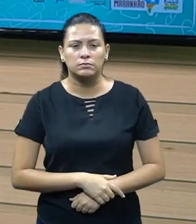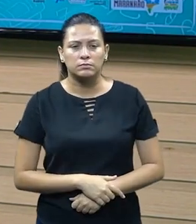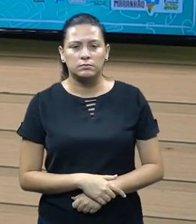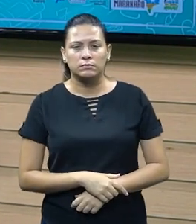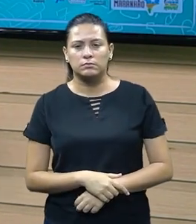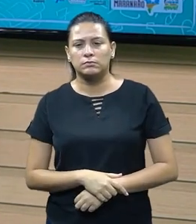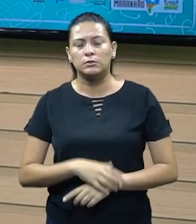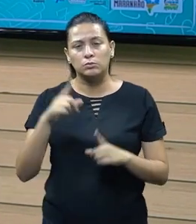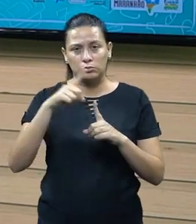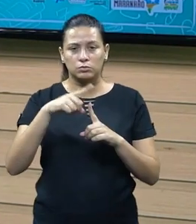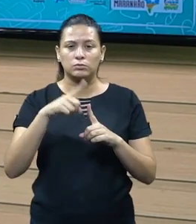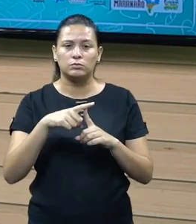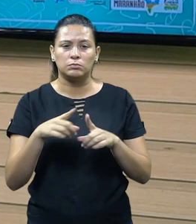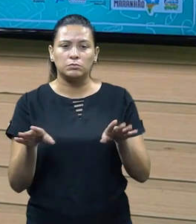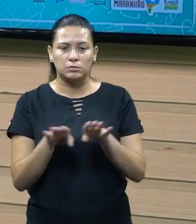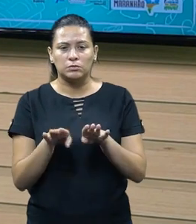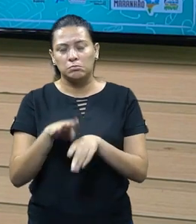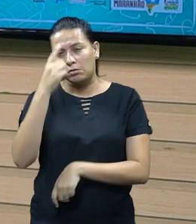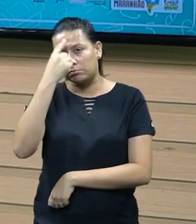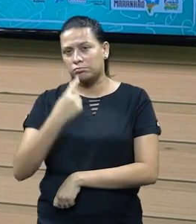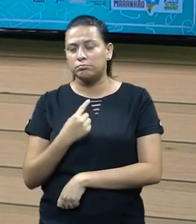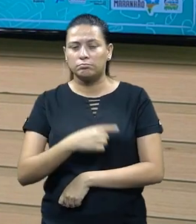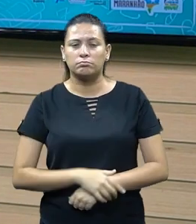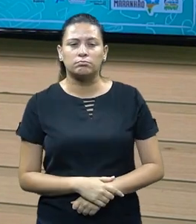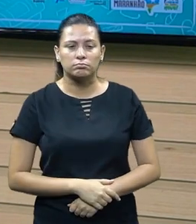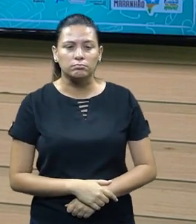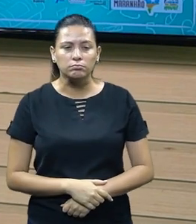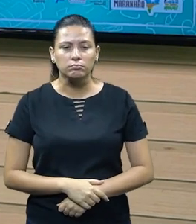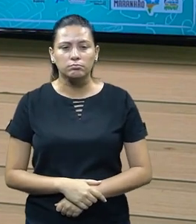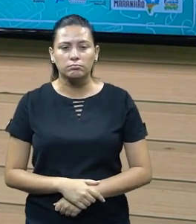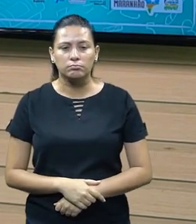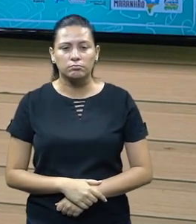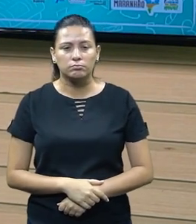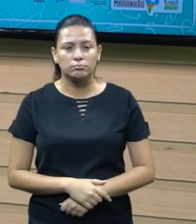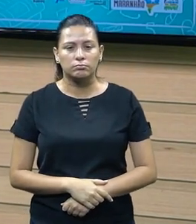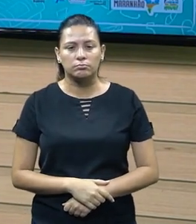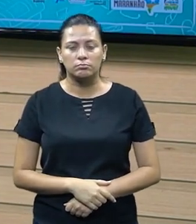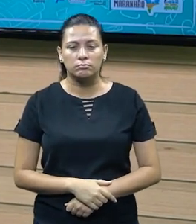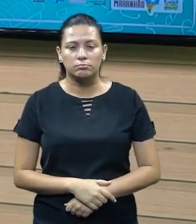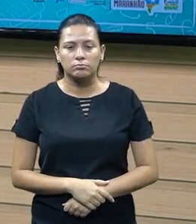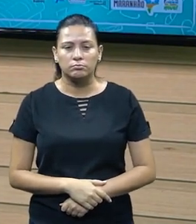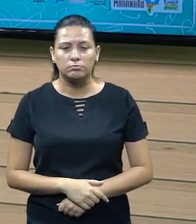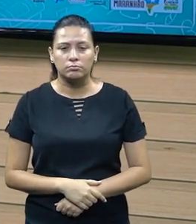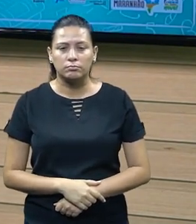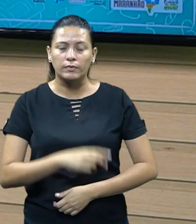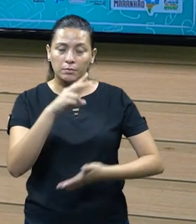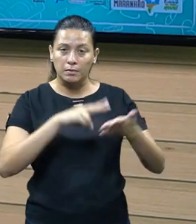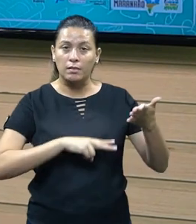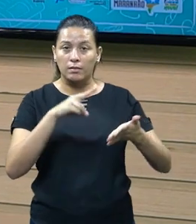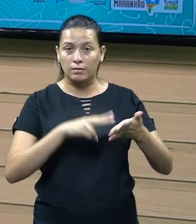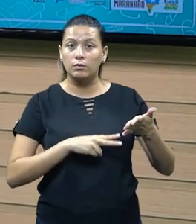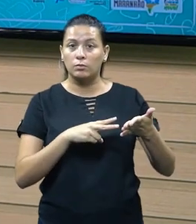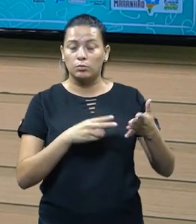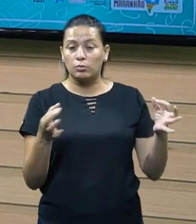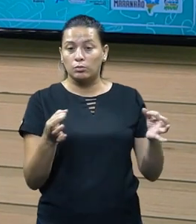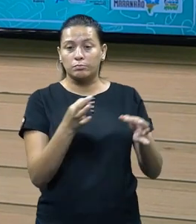coloca tipos de fichamento aí você bota imagens e aí vai sair para você rapidinho aí bastante coisa faça uma leitura completa